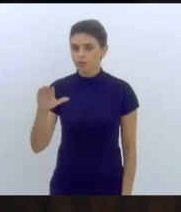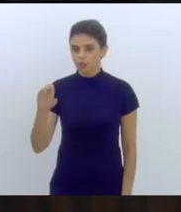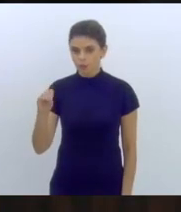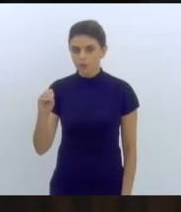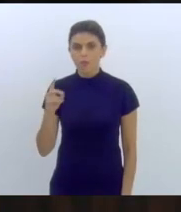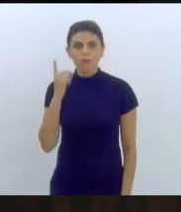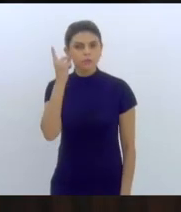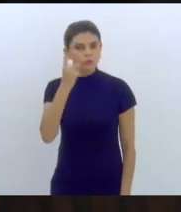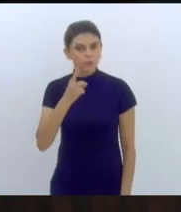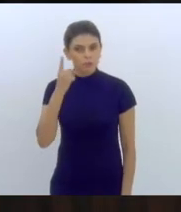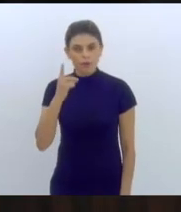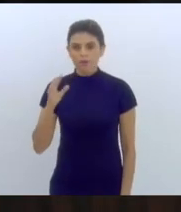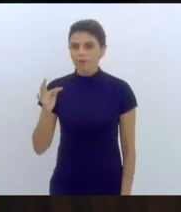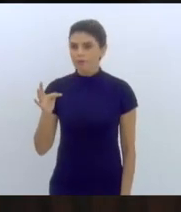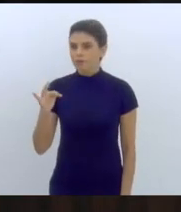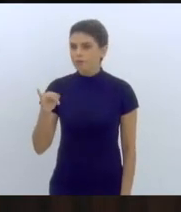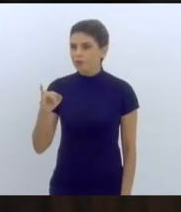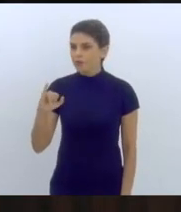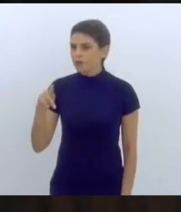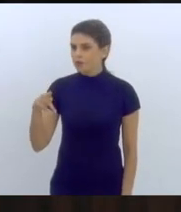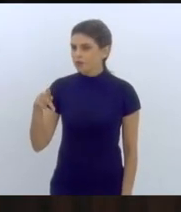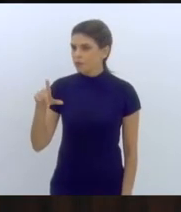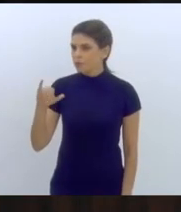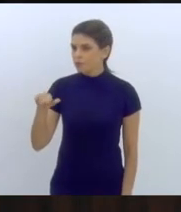Deputado Filipinho Raves.